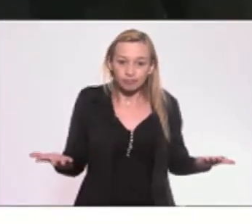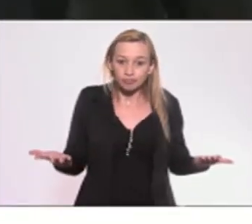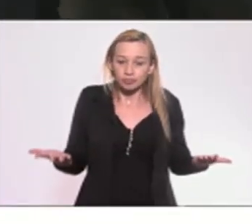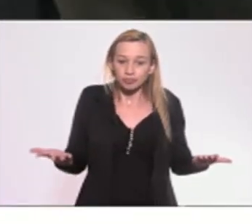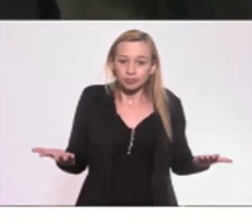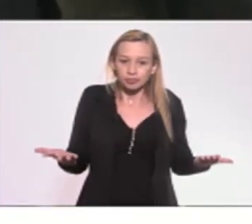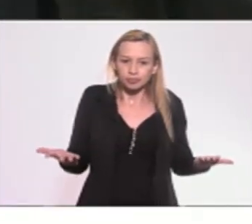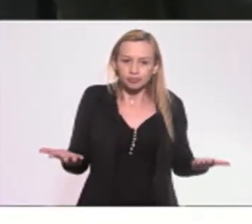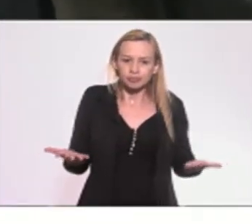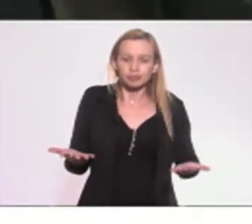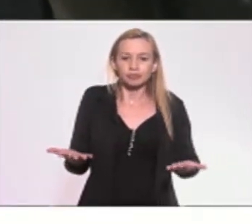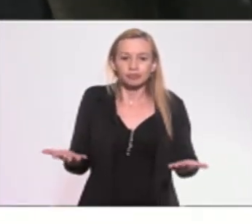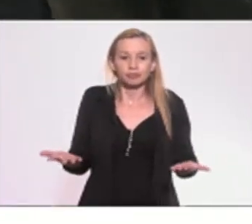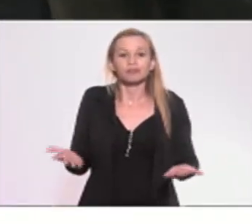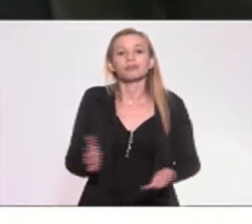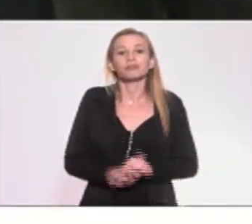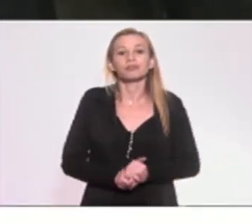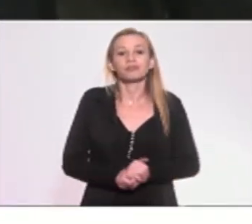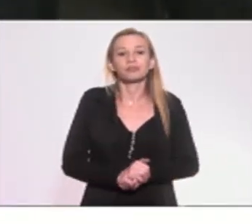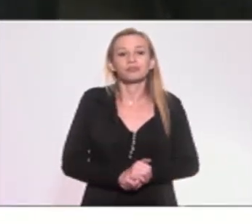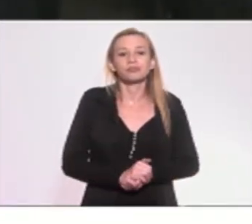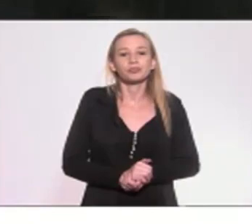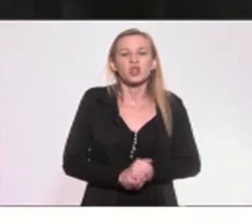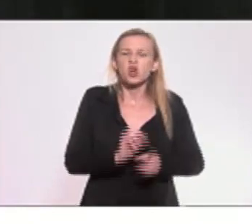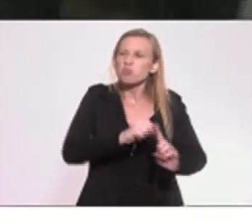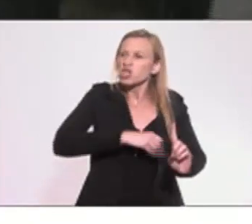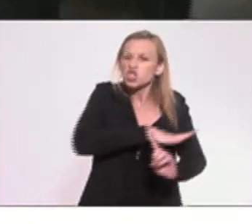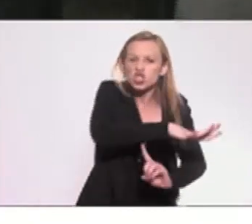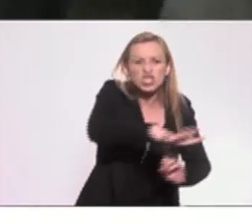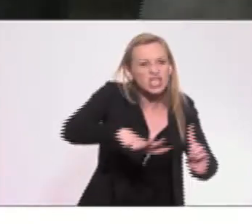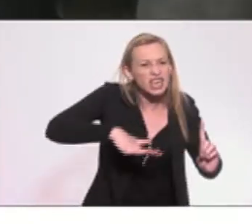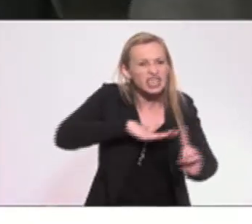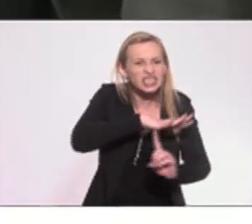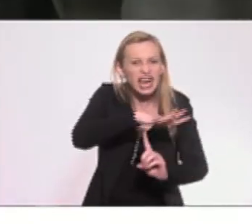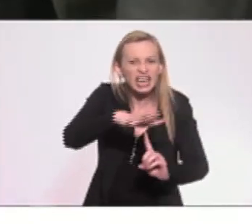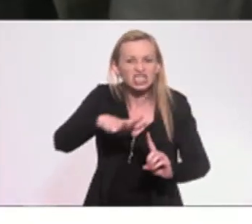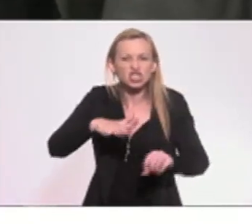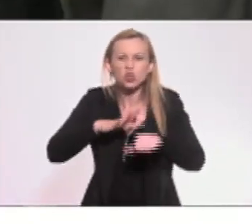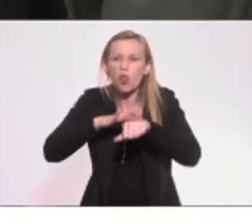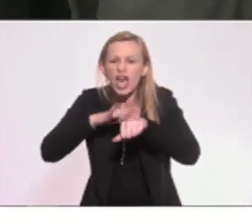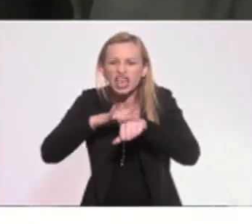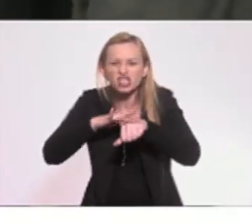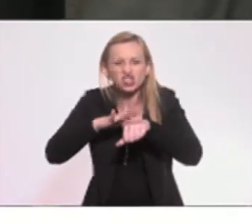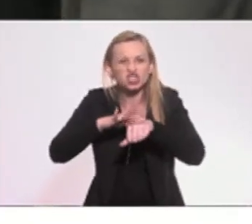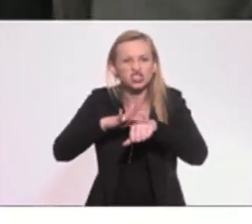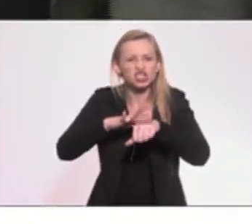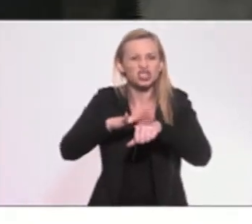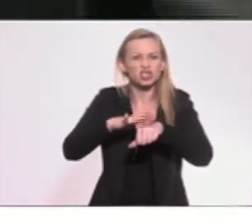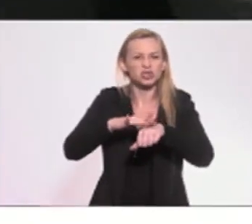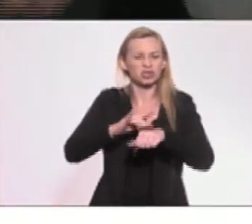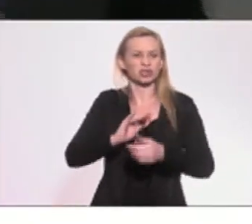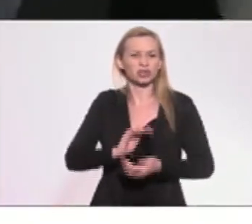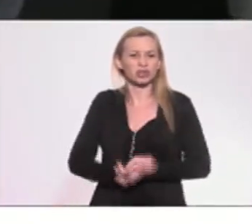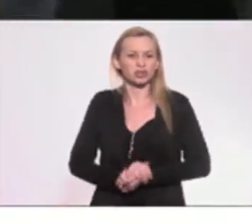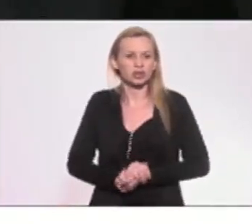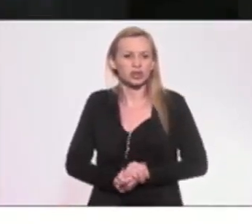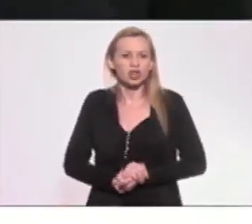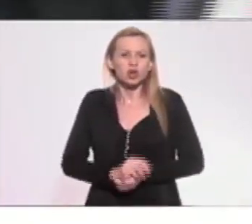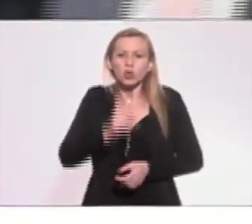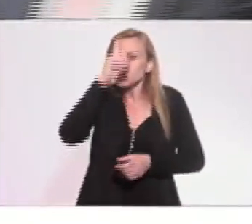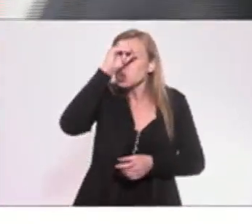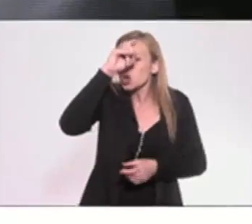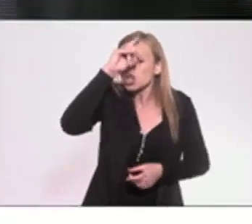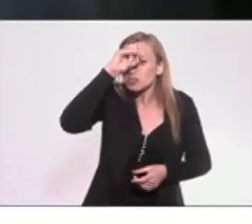Nem mesmo uma sociedade enferma, nem mesmo os